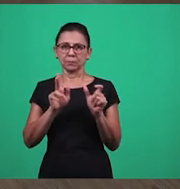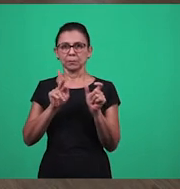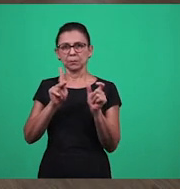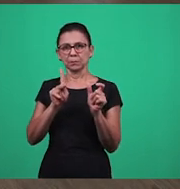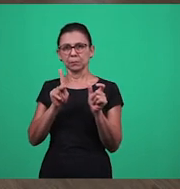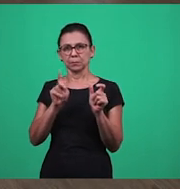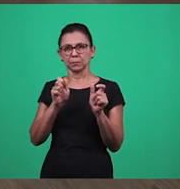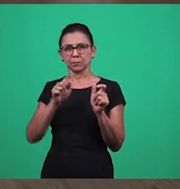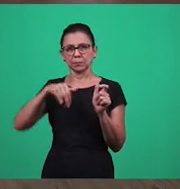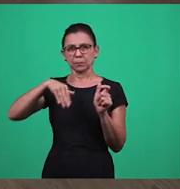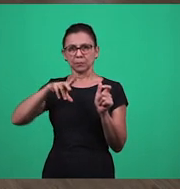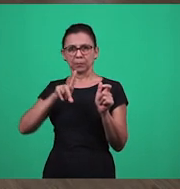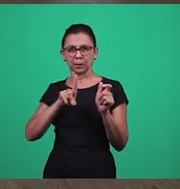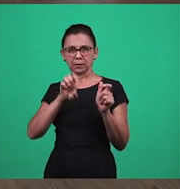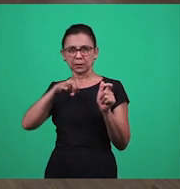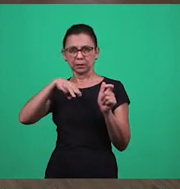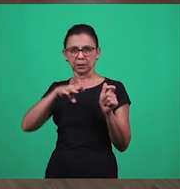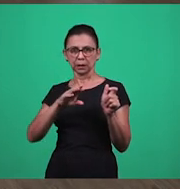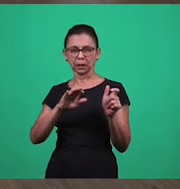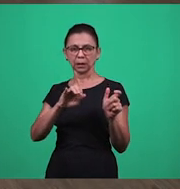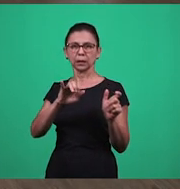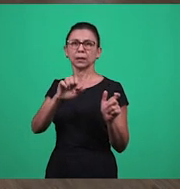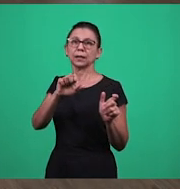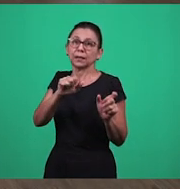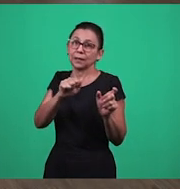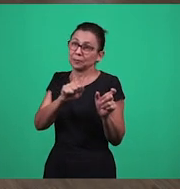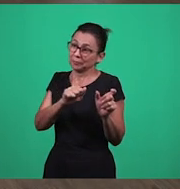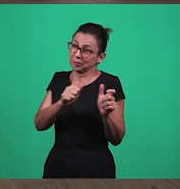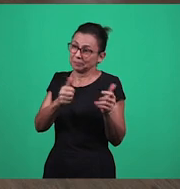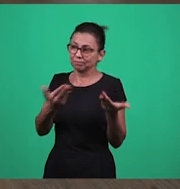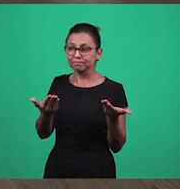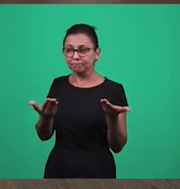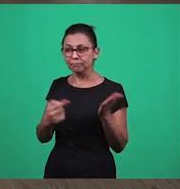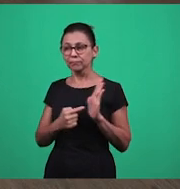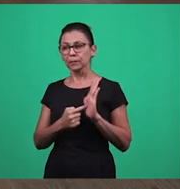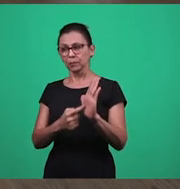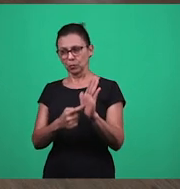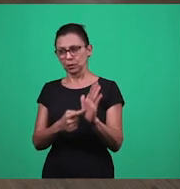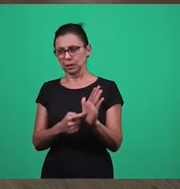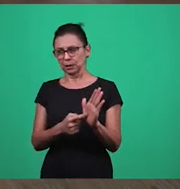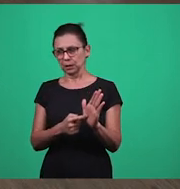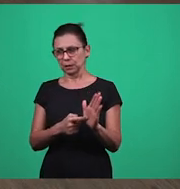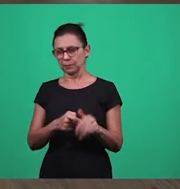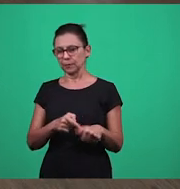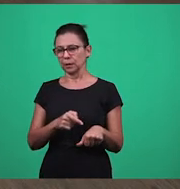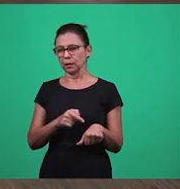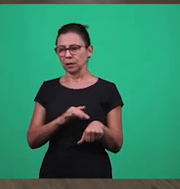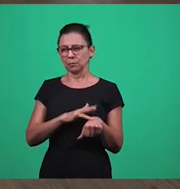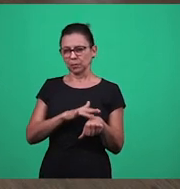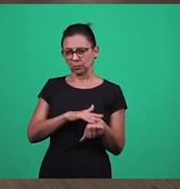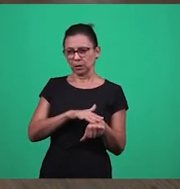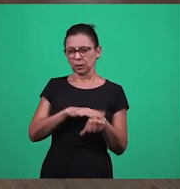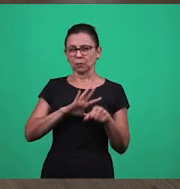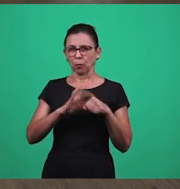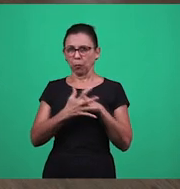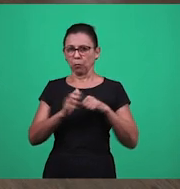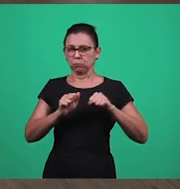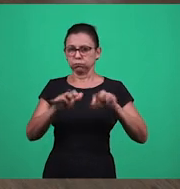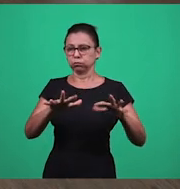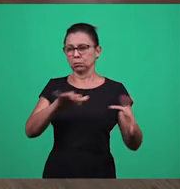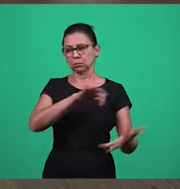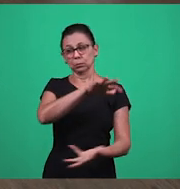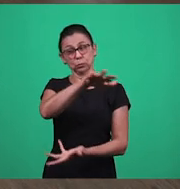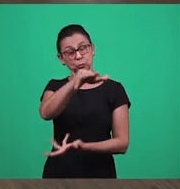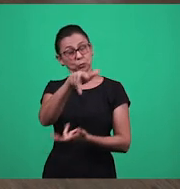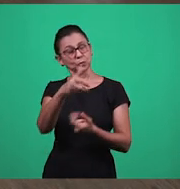essa e essa palavra já indica que é um problema de saúde de ordem global. Mas vamos trazer